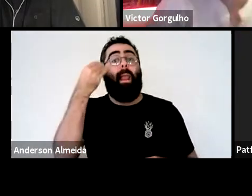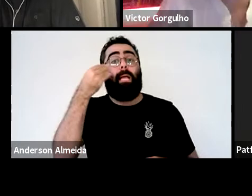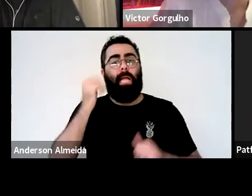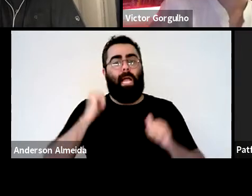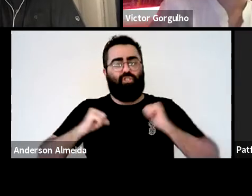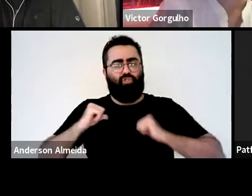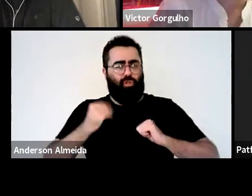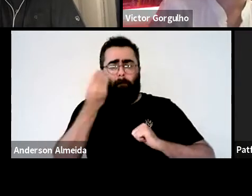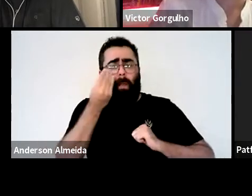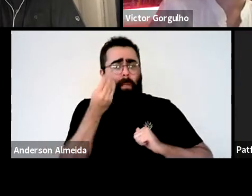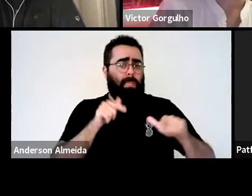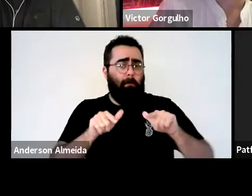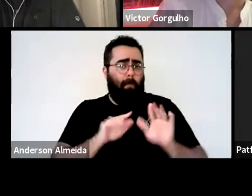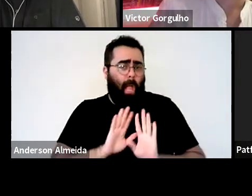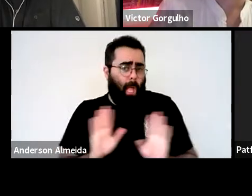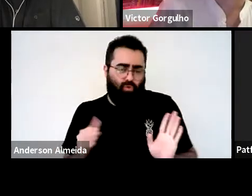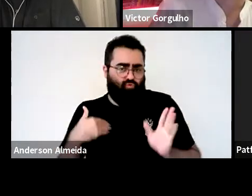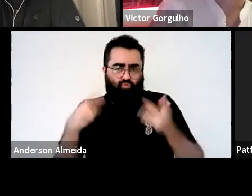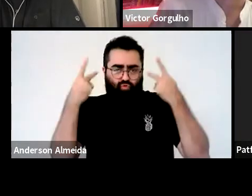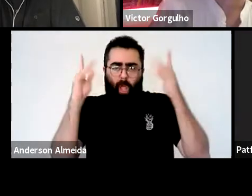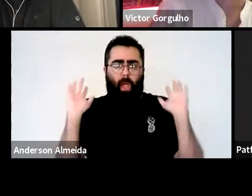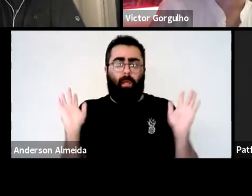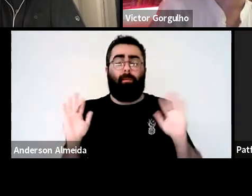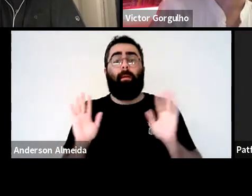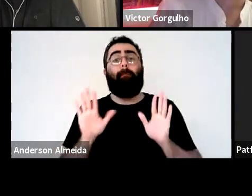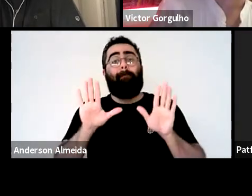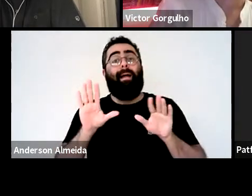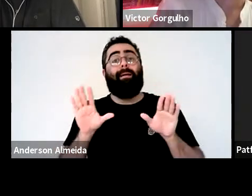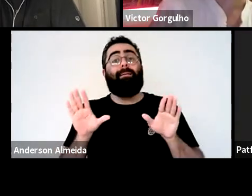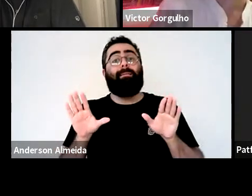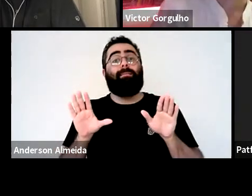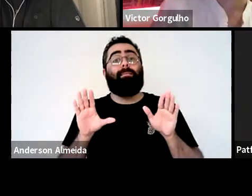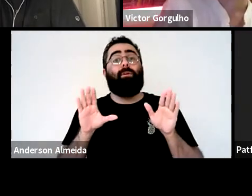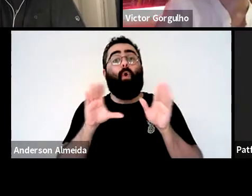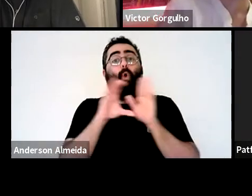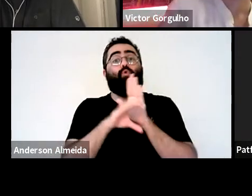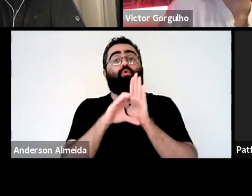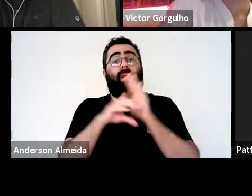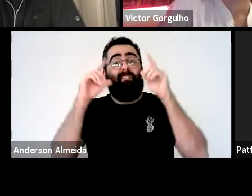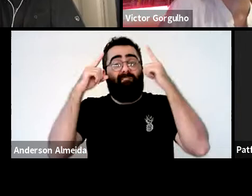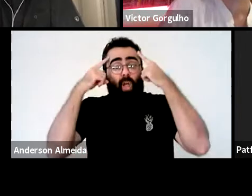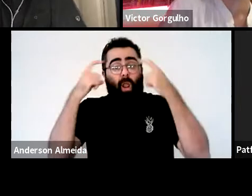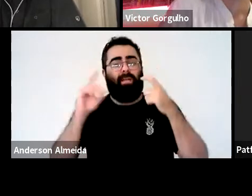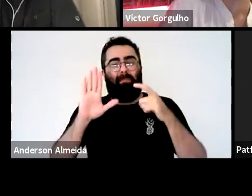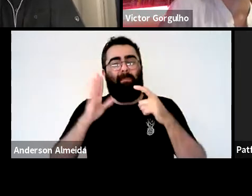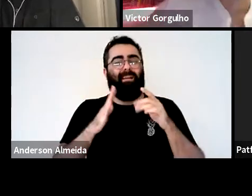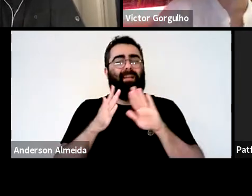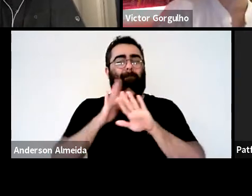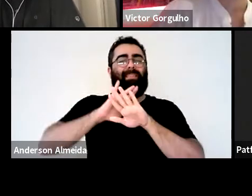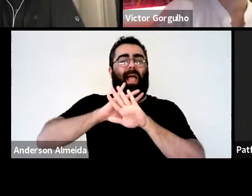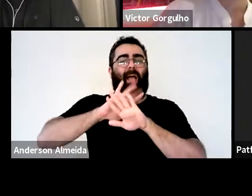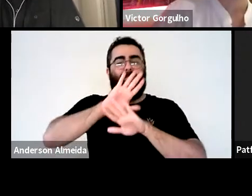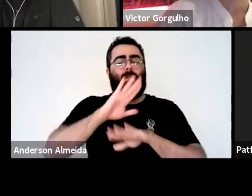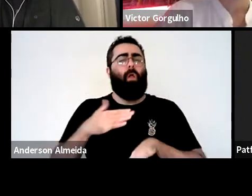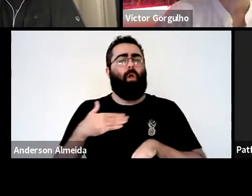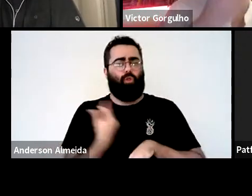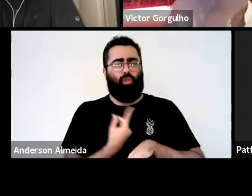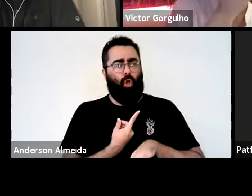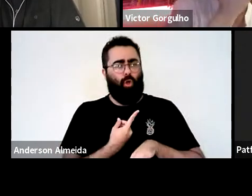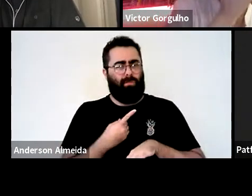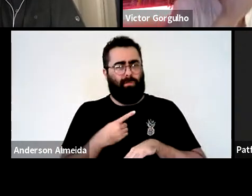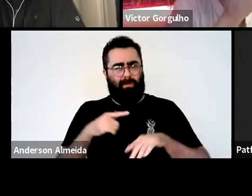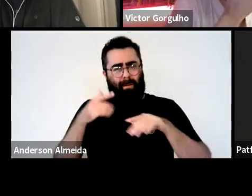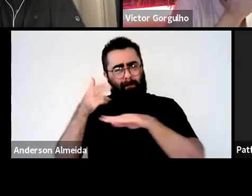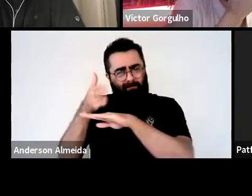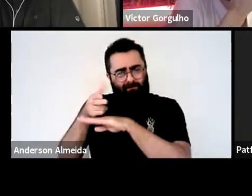lidasse com essa categoria da violência, mas ao mesmo tempo que não fosse uma metáfora para tratar da violência, né? Então, o nosso trabalho não é uma metáfora para tratar da